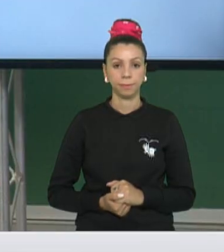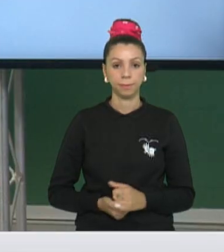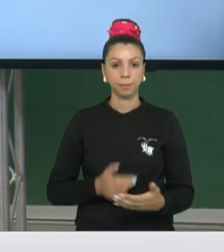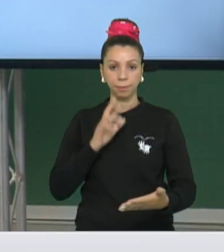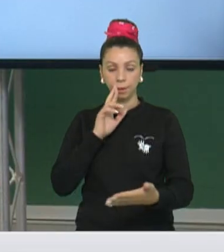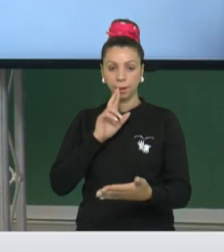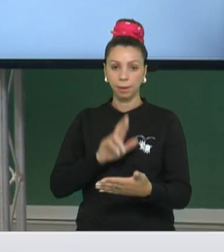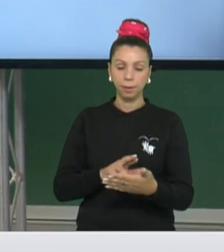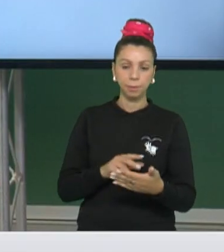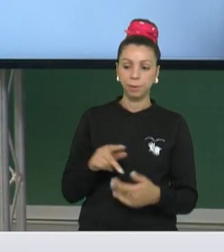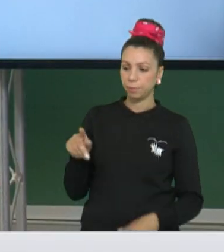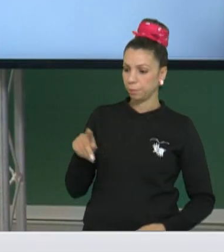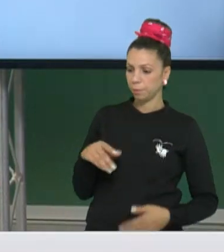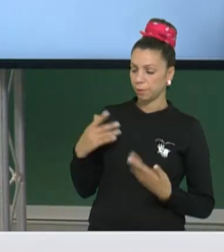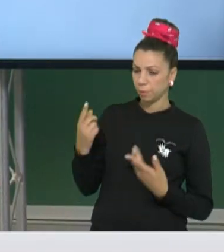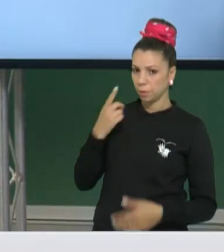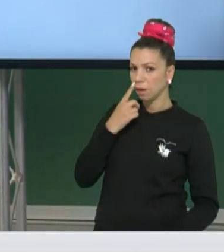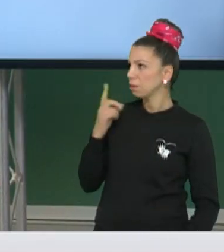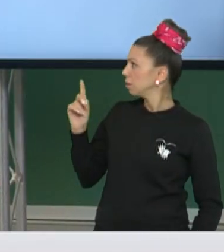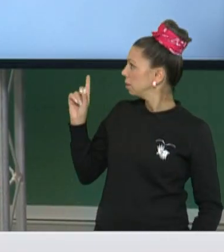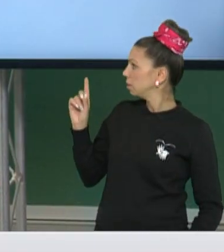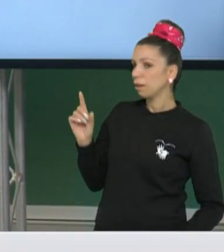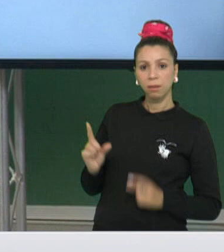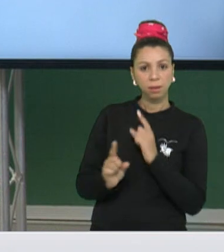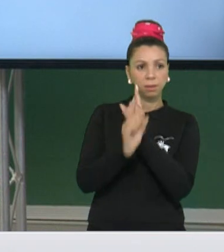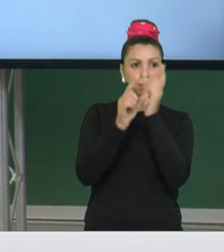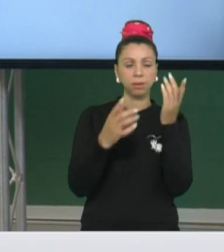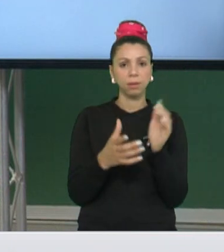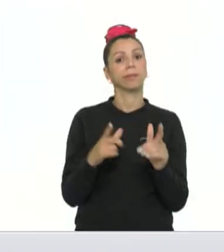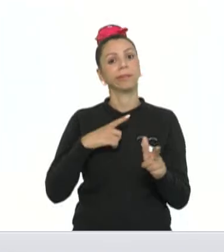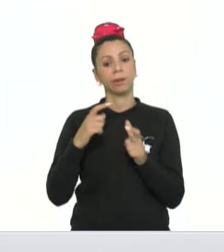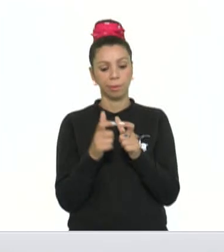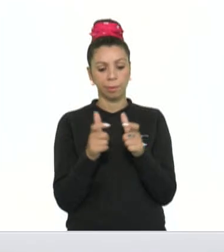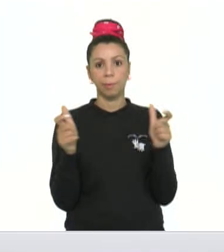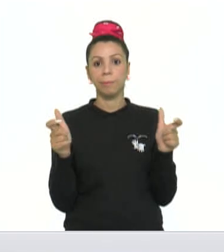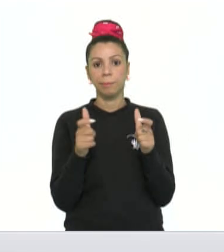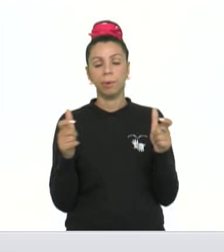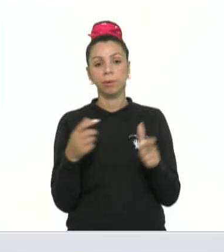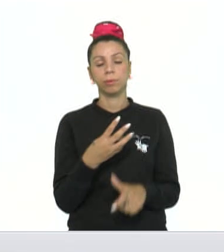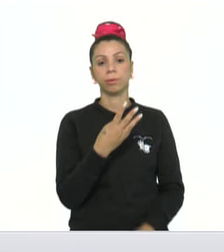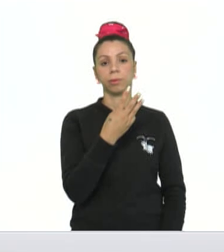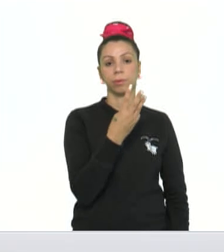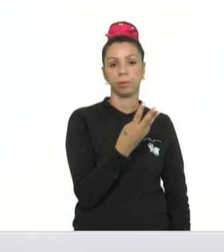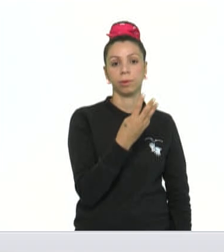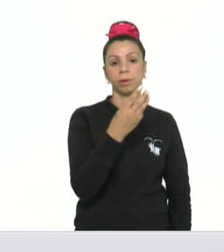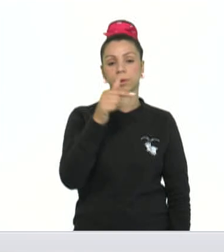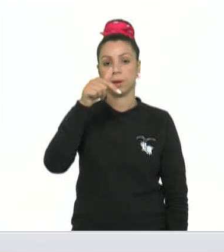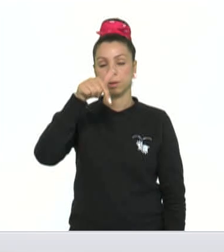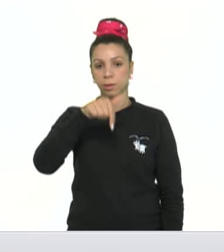Respondido, professora, está dito ali, houve aumento, sim, aumento de 37% na